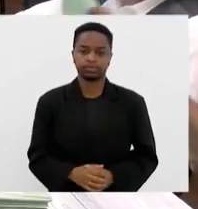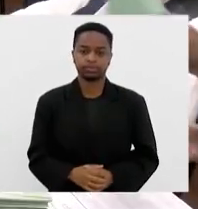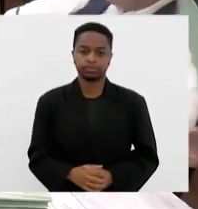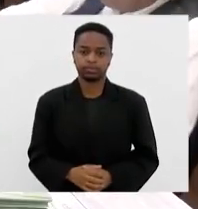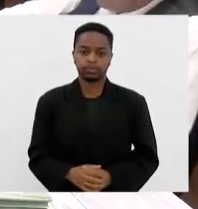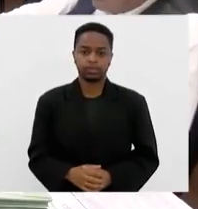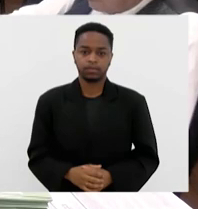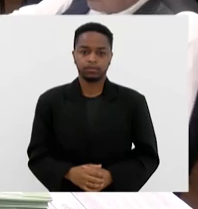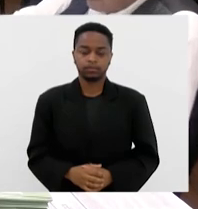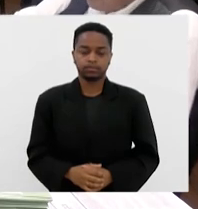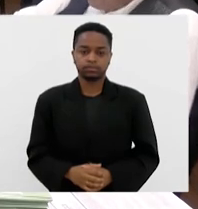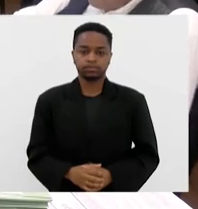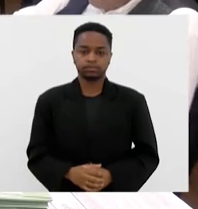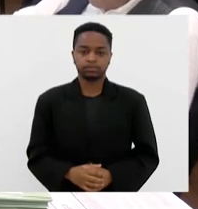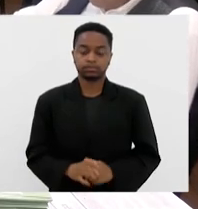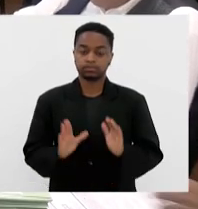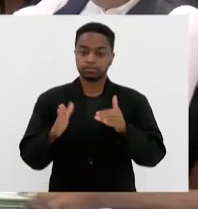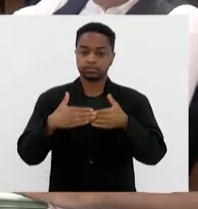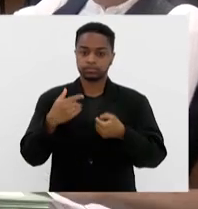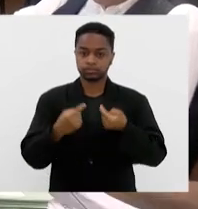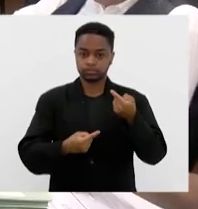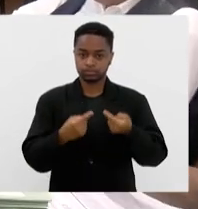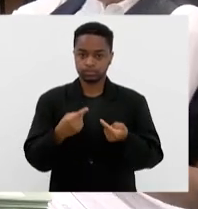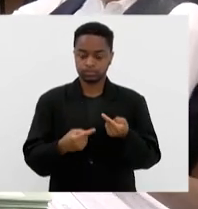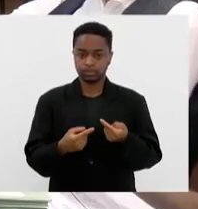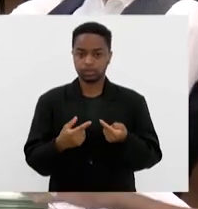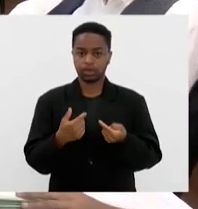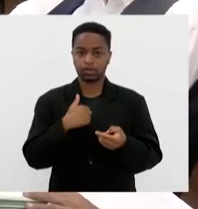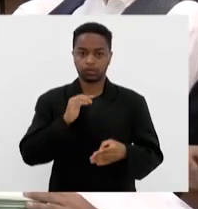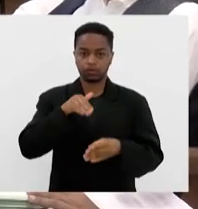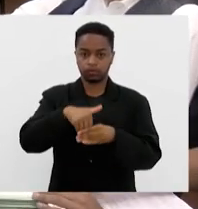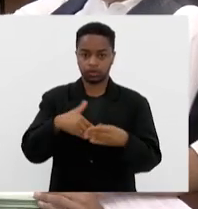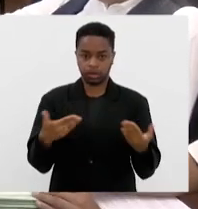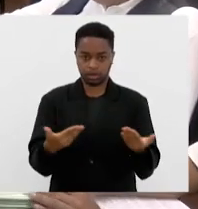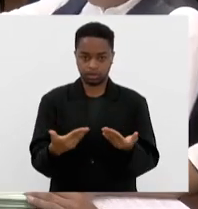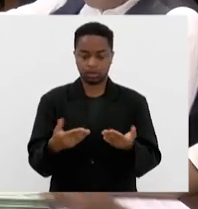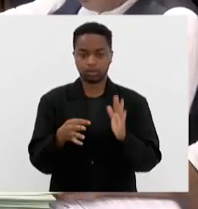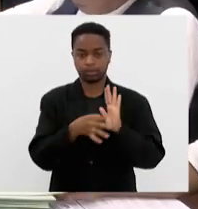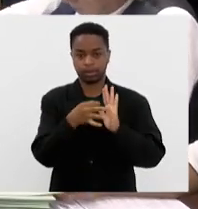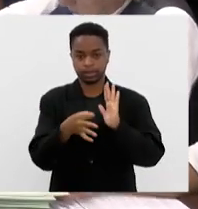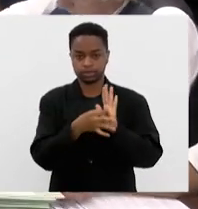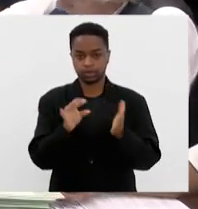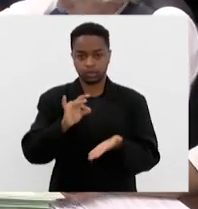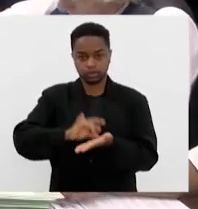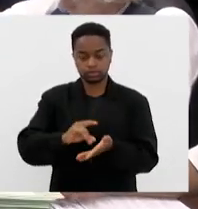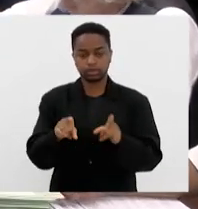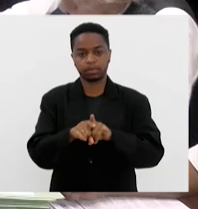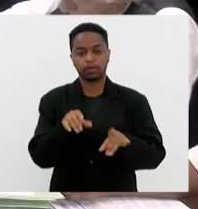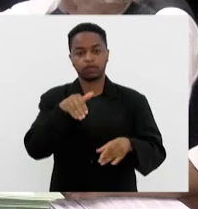Então, vou colocar encerrada a discussão, votar em votação o parecer original e